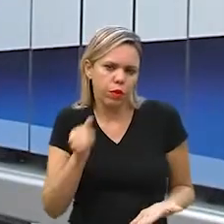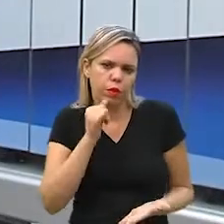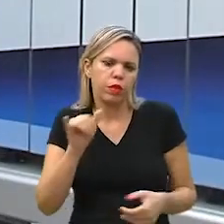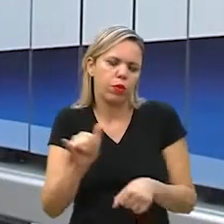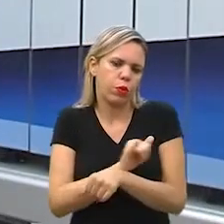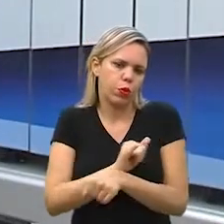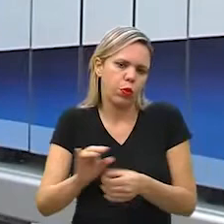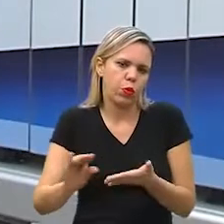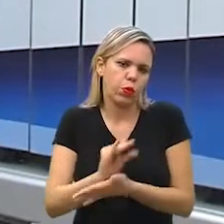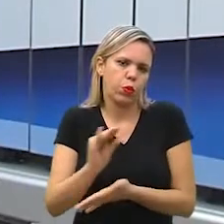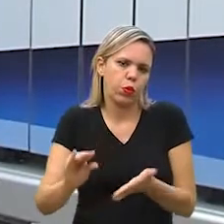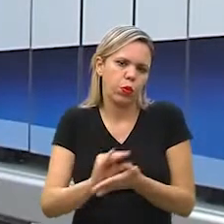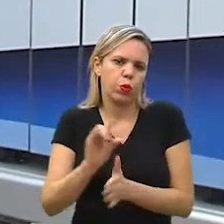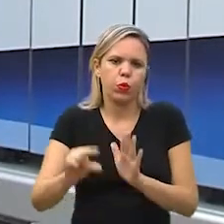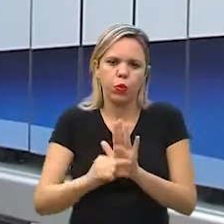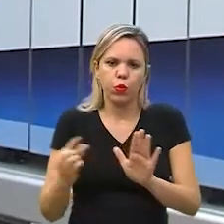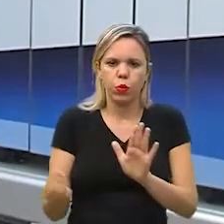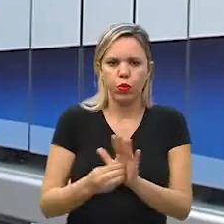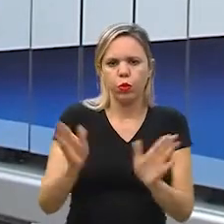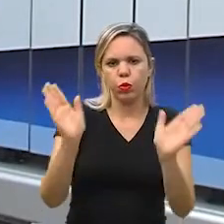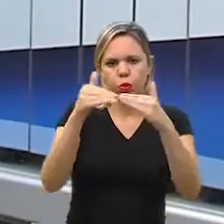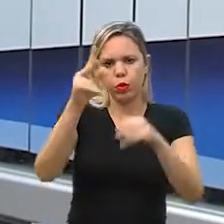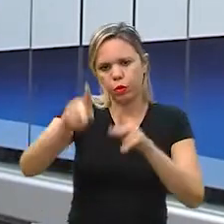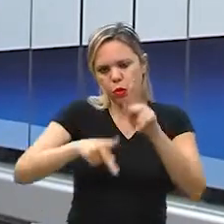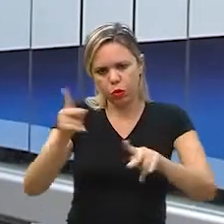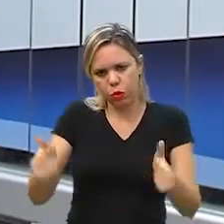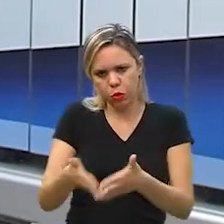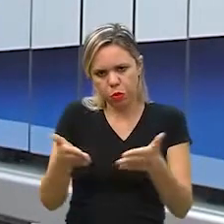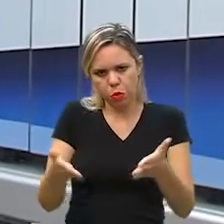ou emendas focando nas pessoas que têm